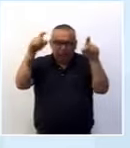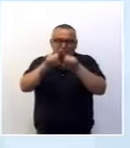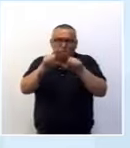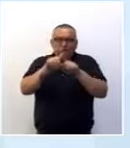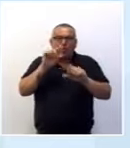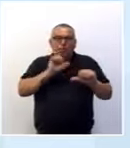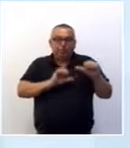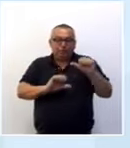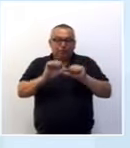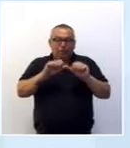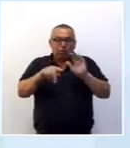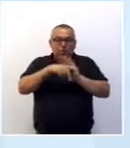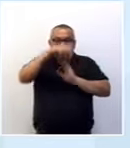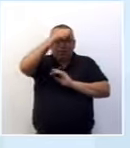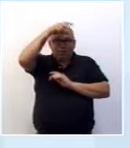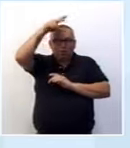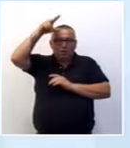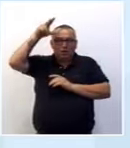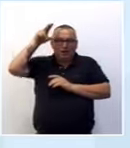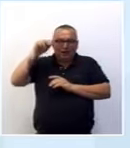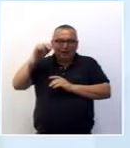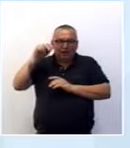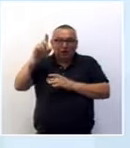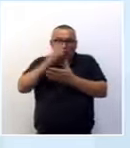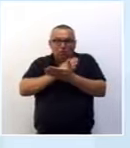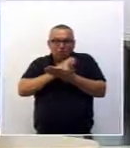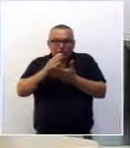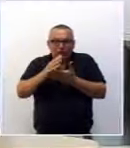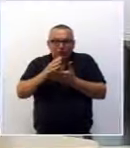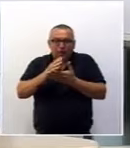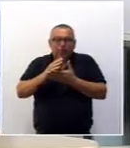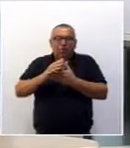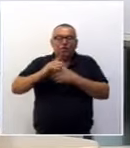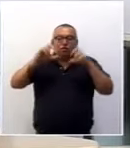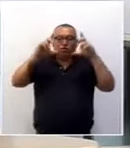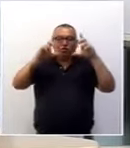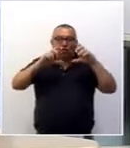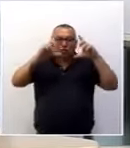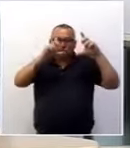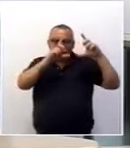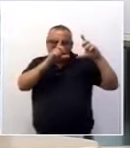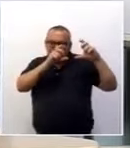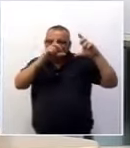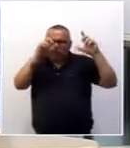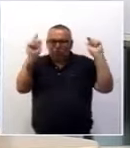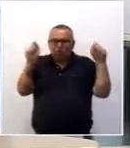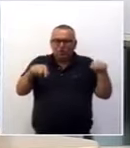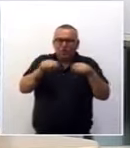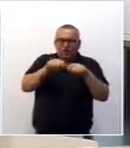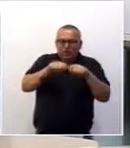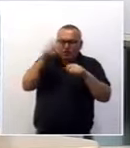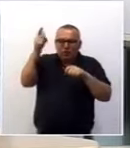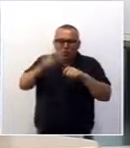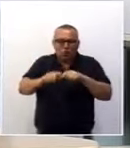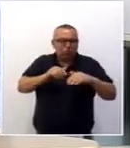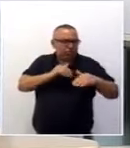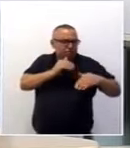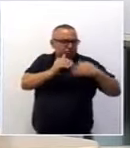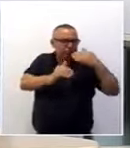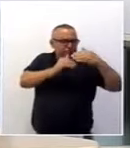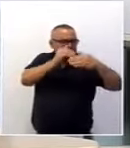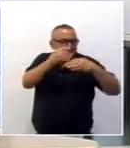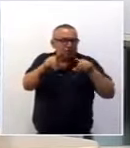essa invenção pública, né? Então, a partir daquele momento lá, todo mundo podia desenvolver outros equipamentos, né, fotográficos,